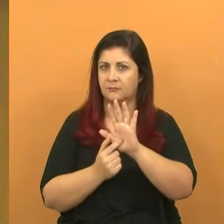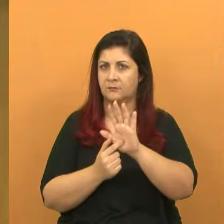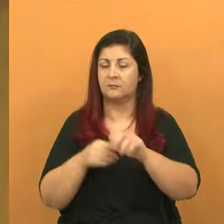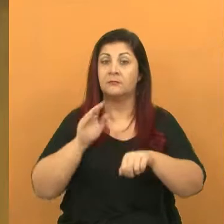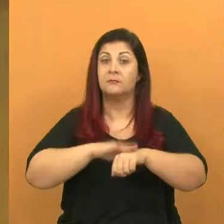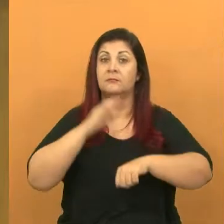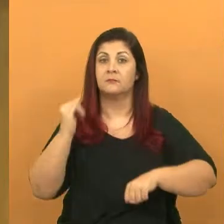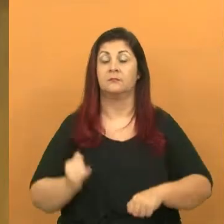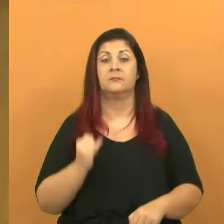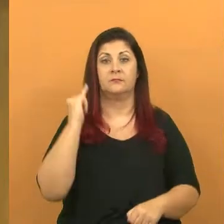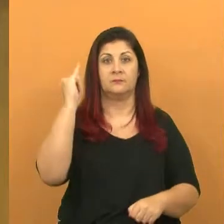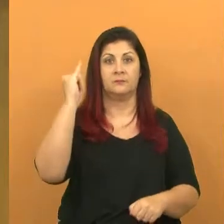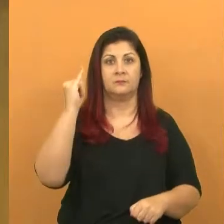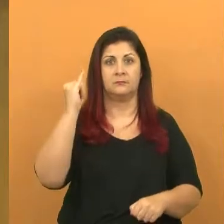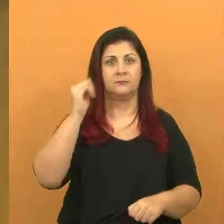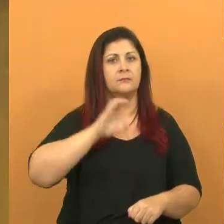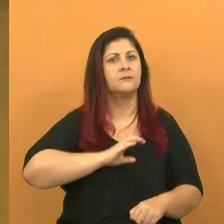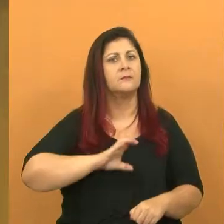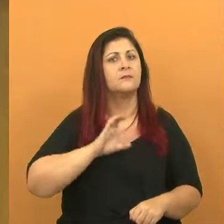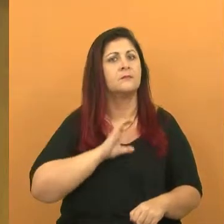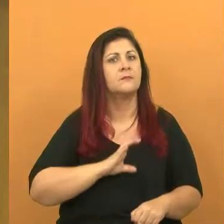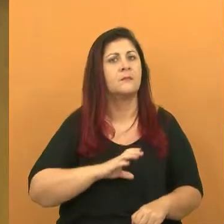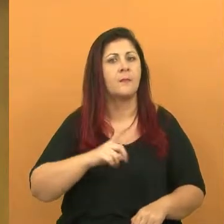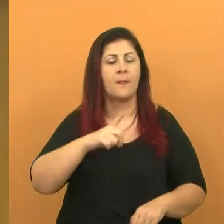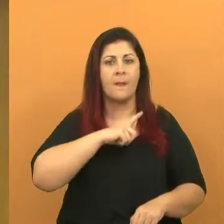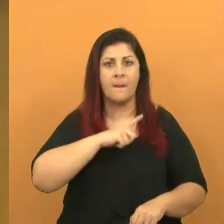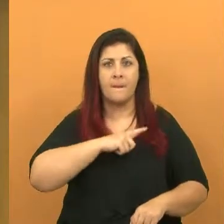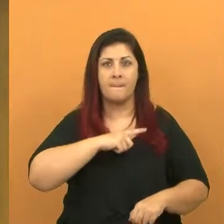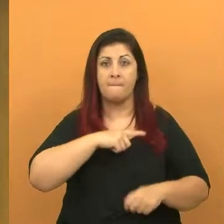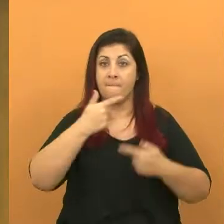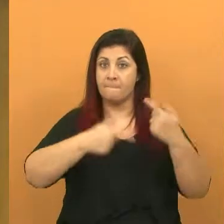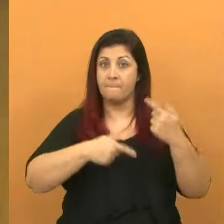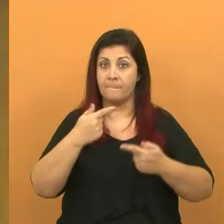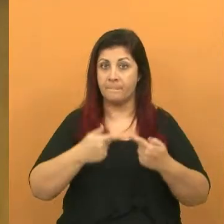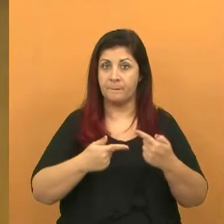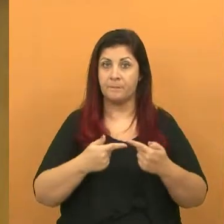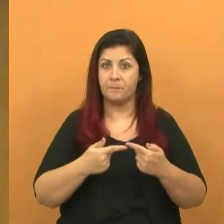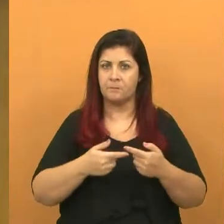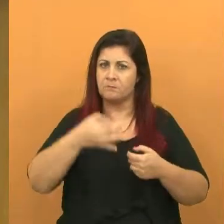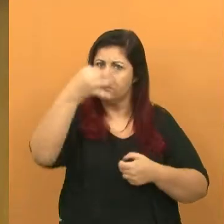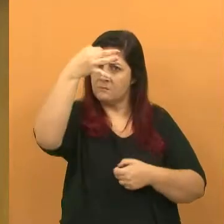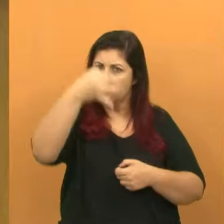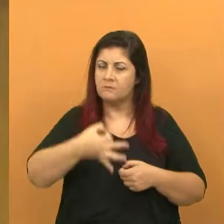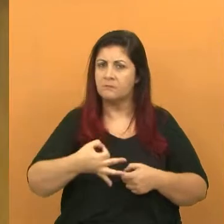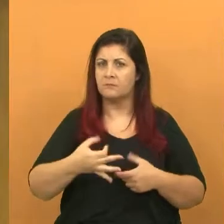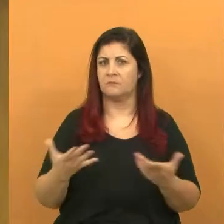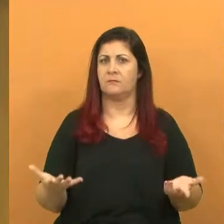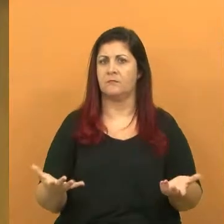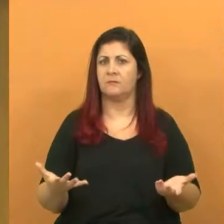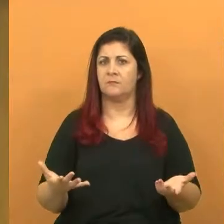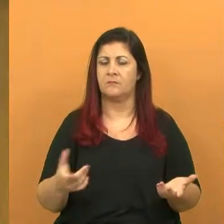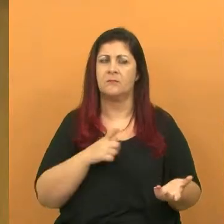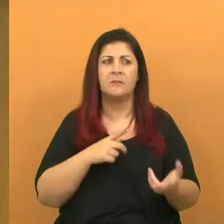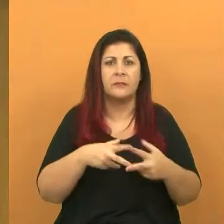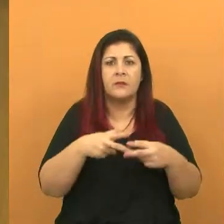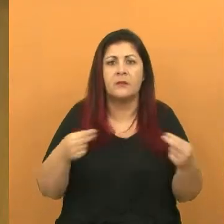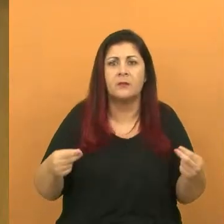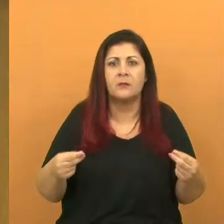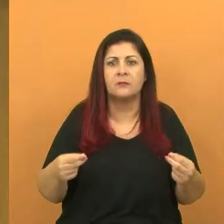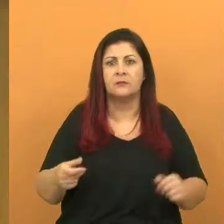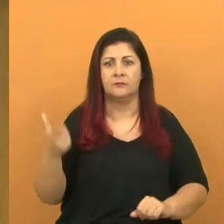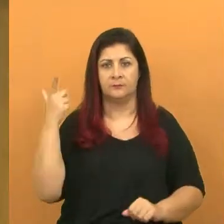importante ainda é que o município tenha políticas efetivas, práticas, recursos, para que a